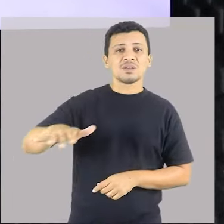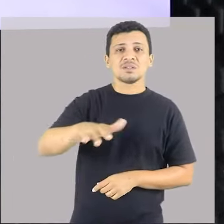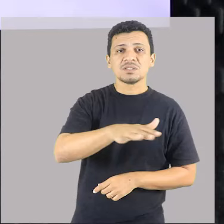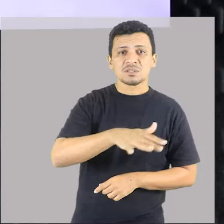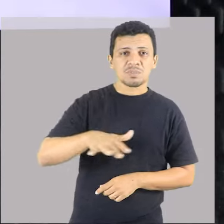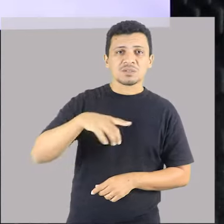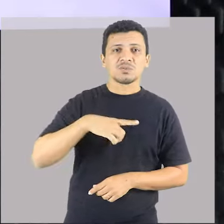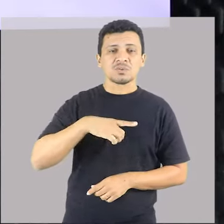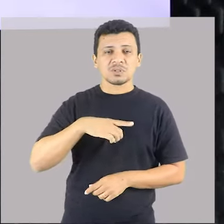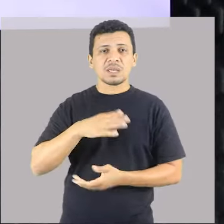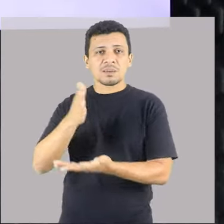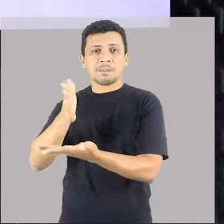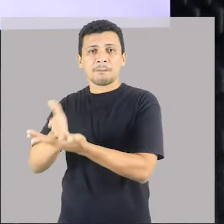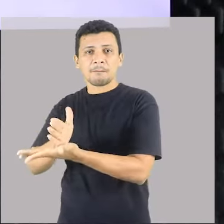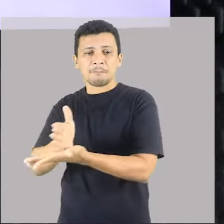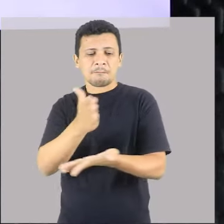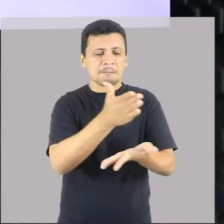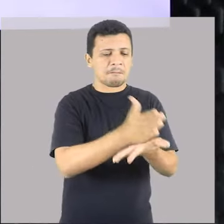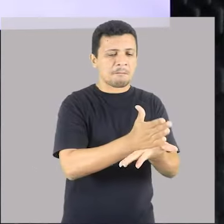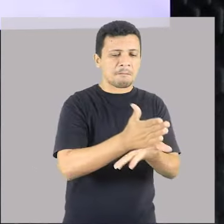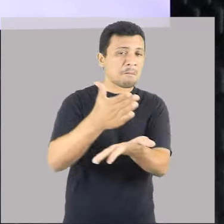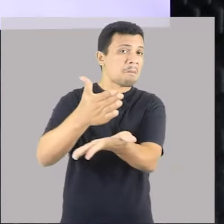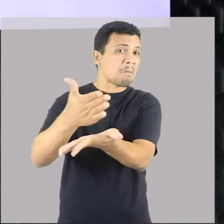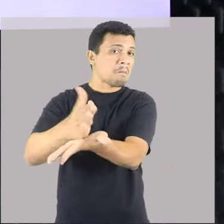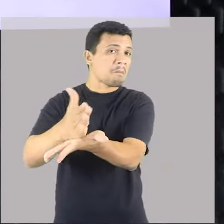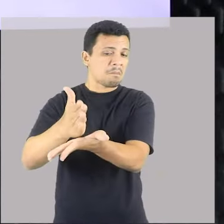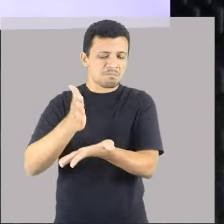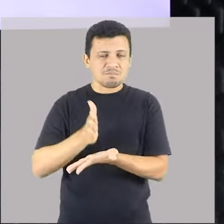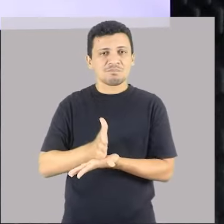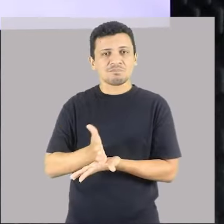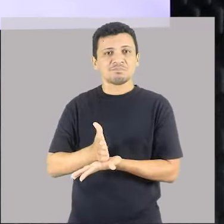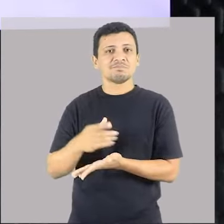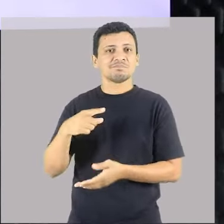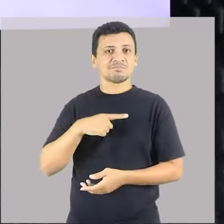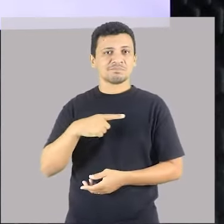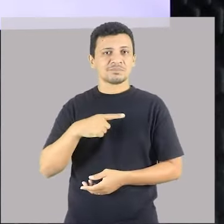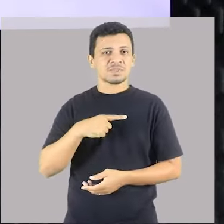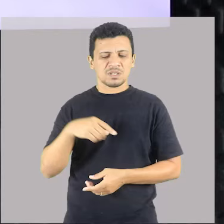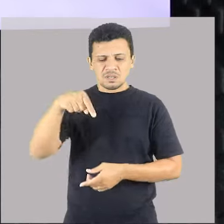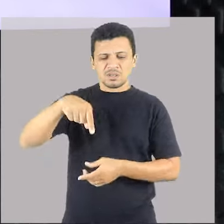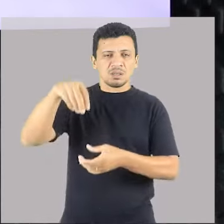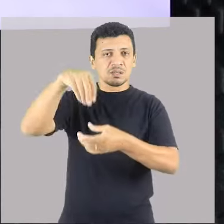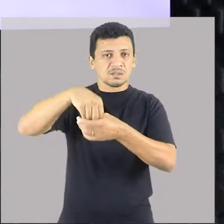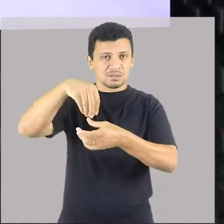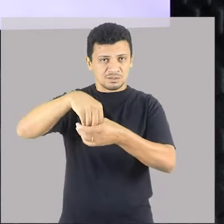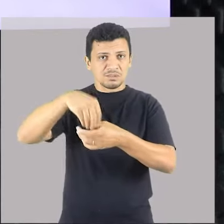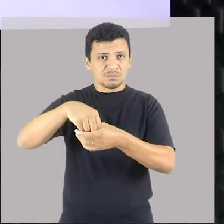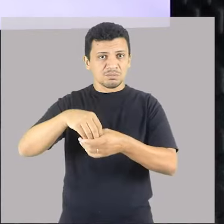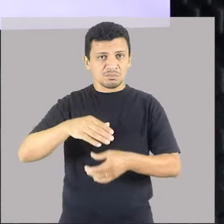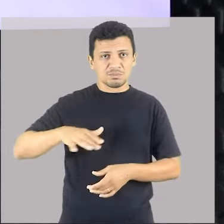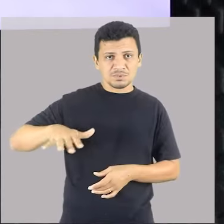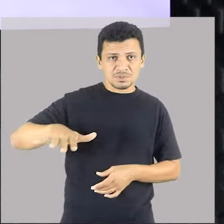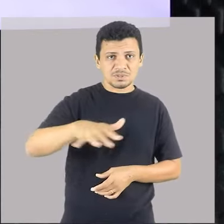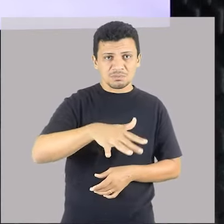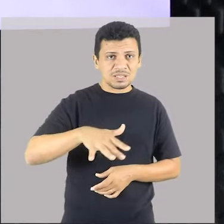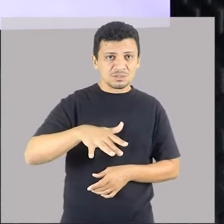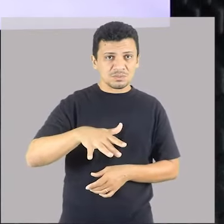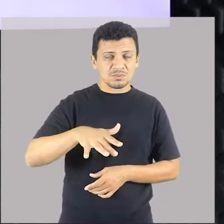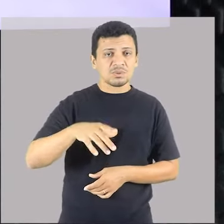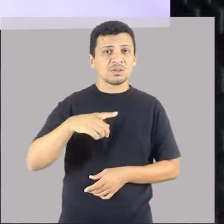delimitado Tá certo e muito importante dentro dessa delimitação desse espaço normalmente por